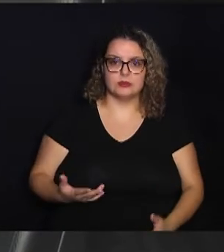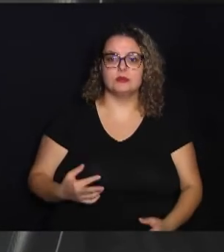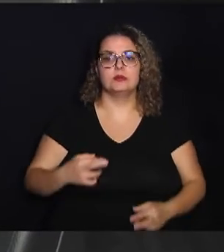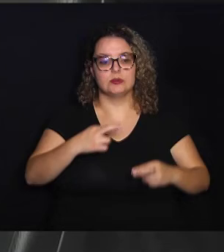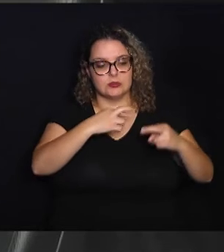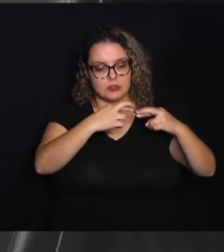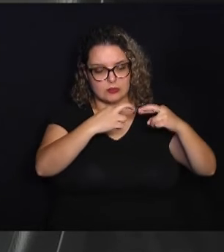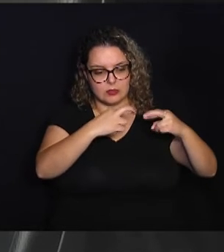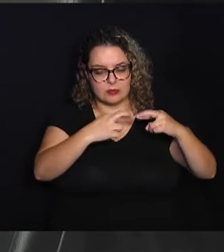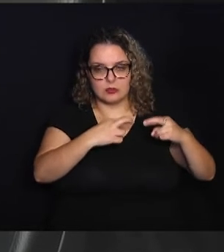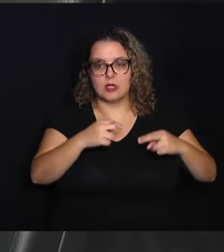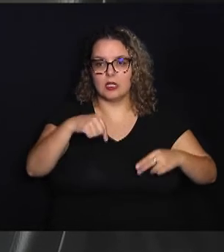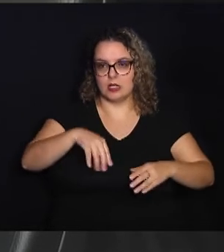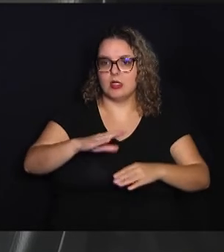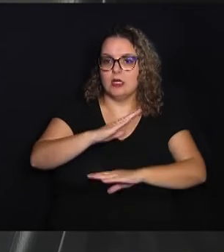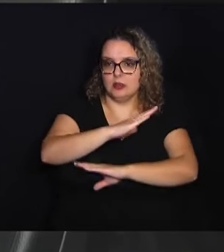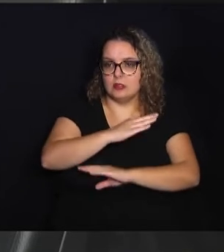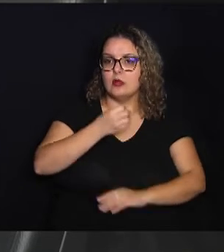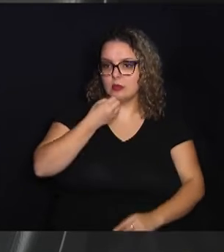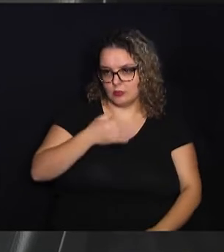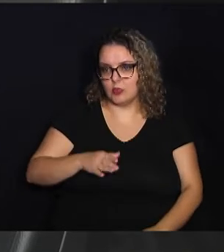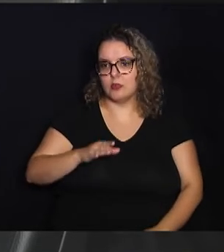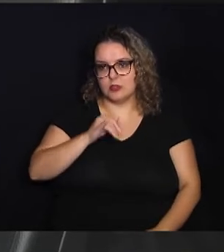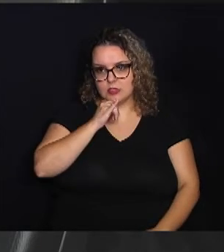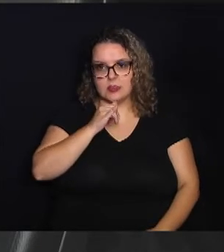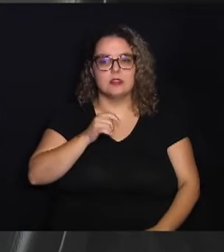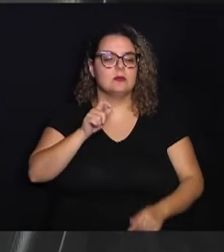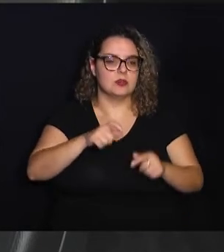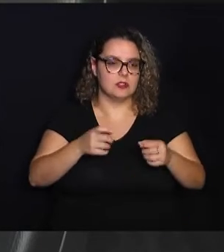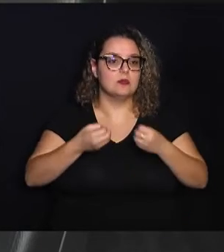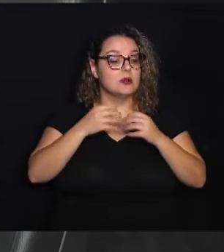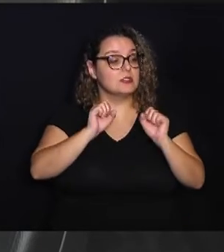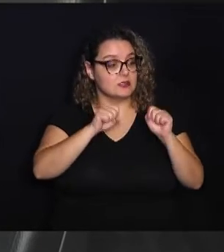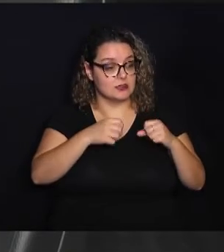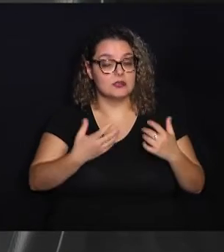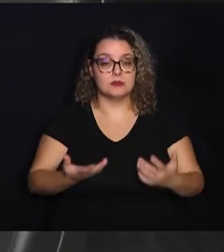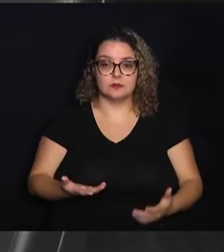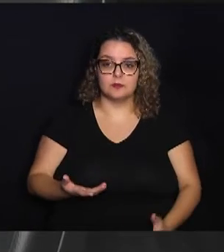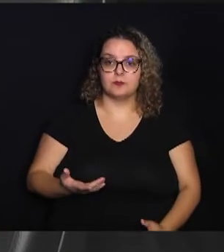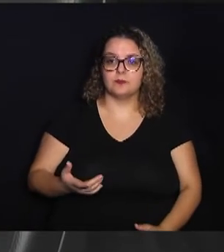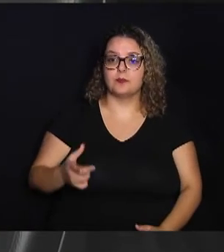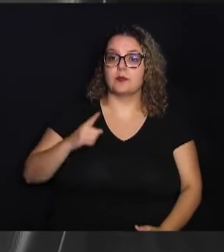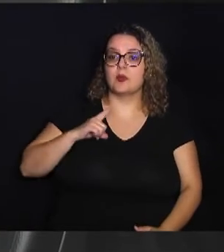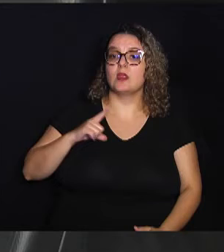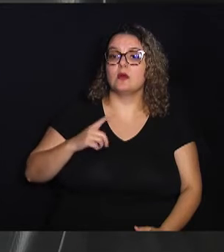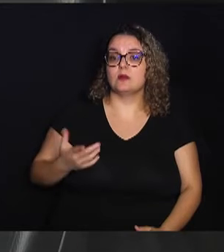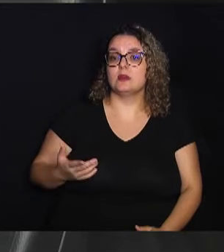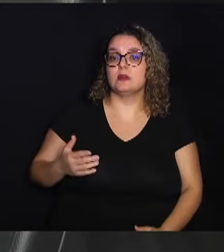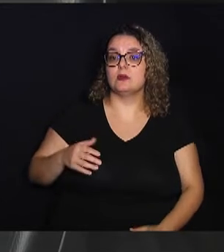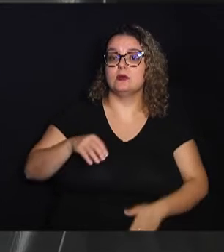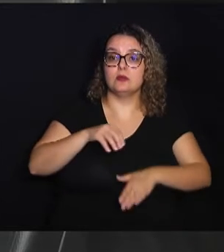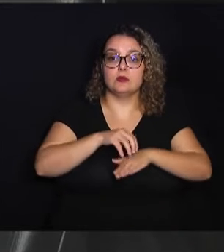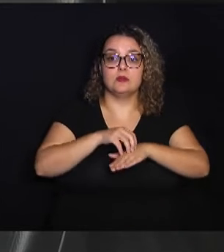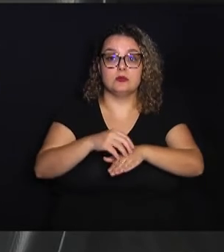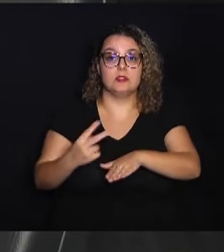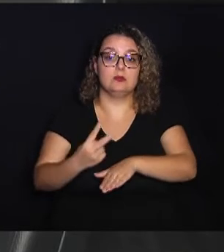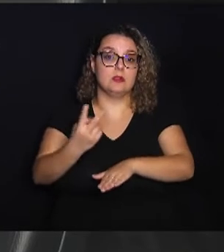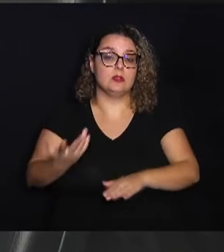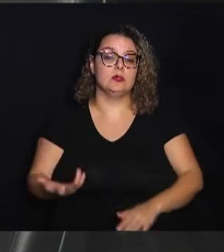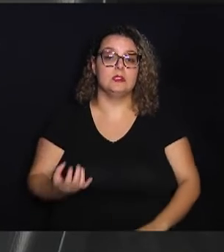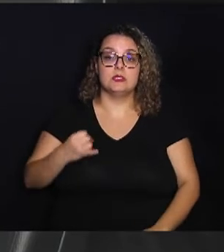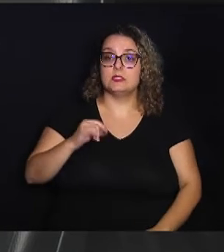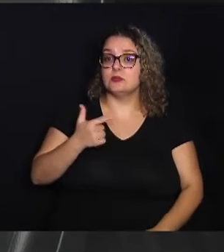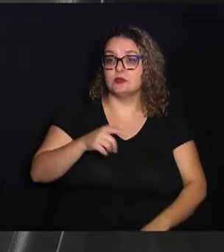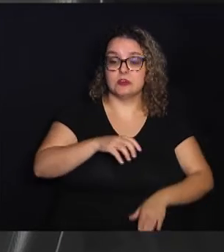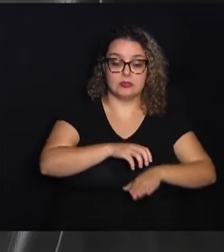vigilância, aqui na Câmara é um bom exemplo, tem muita gente boa que trabalha aqui, mas você tem o transporte de valores, né, se a gente não tivesse